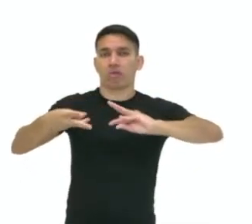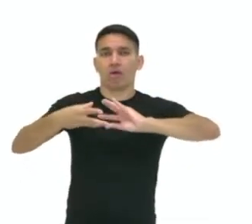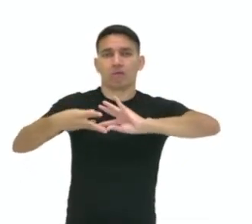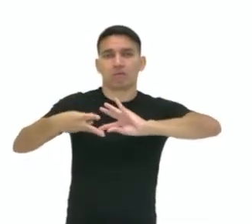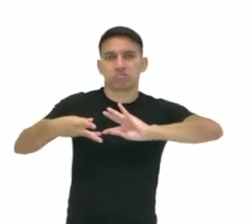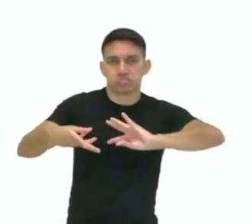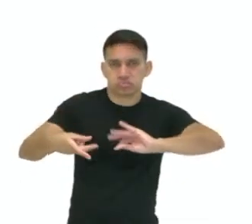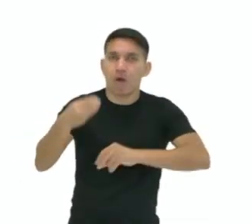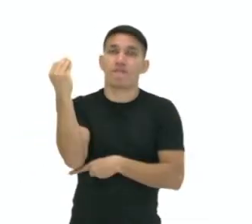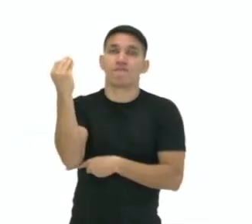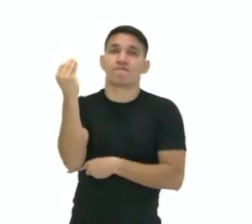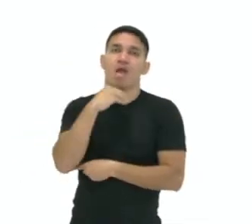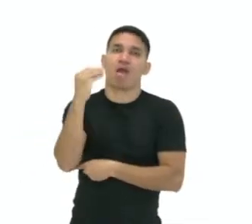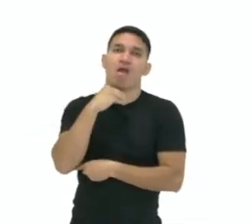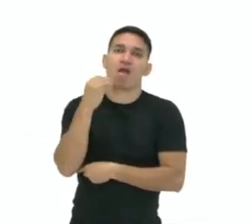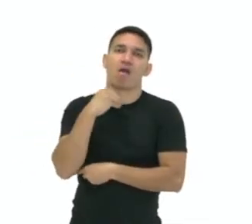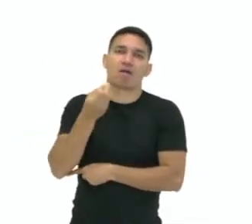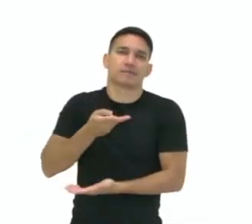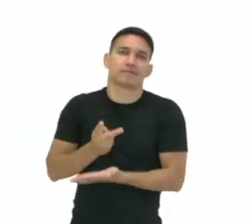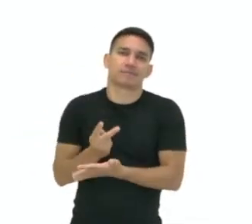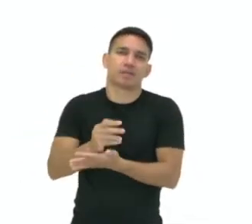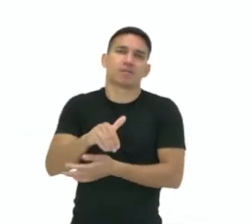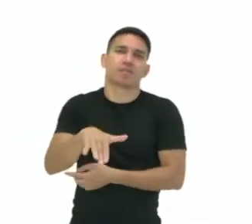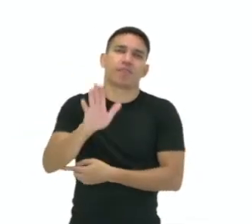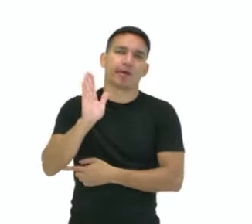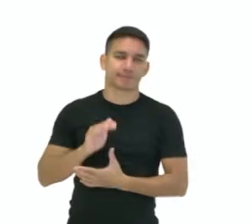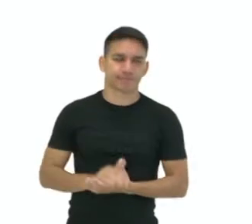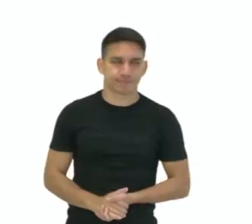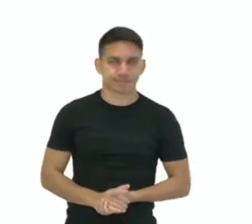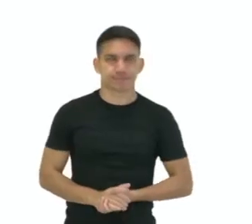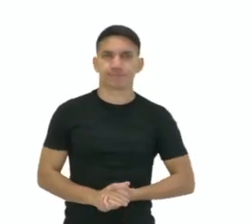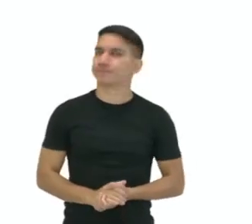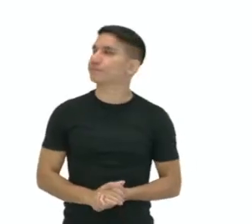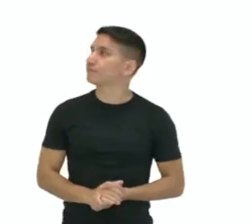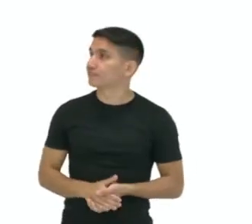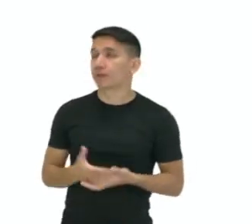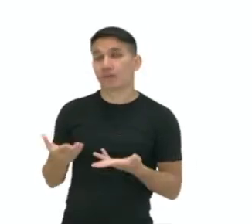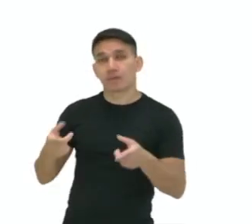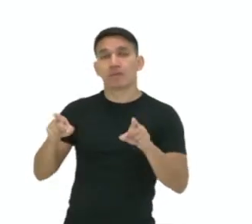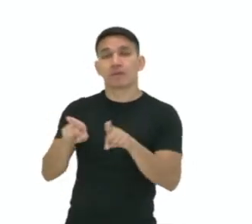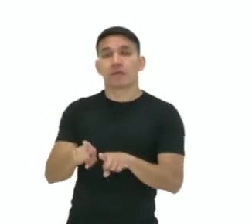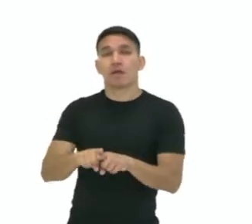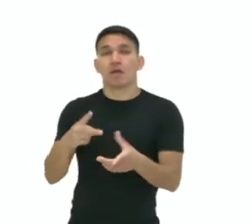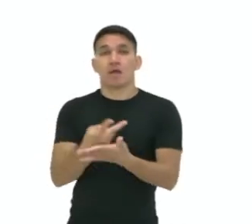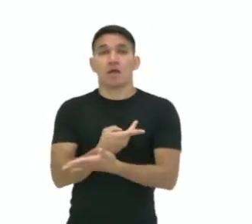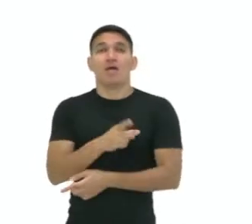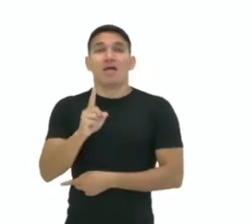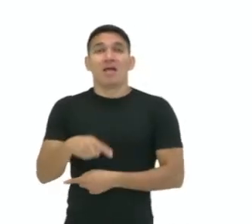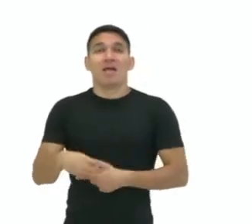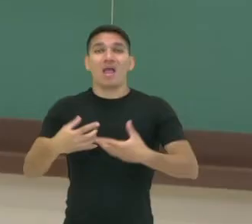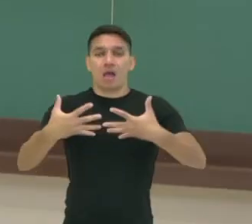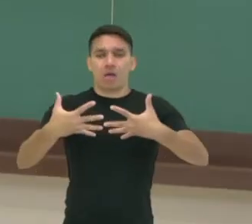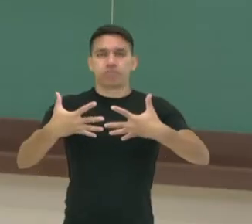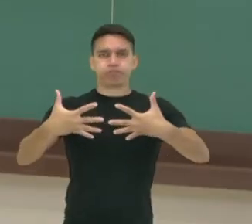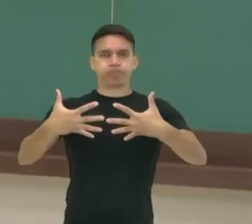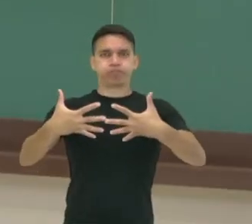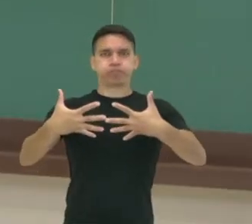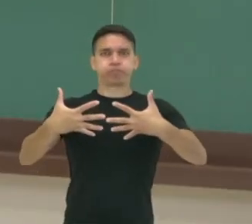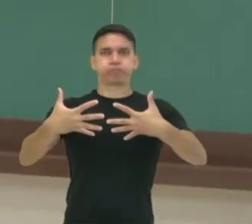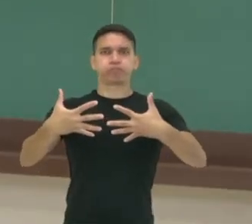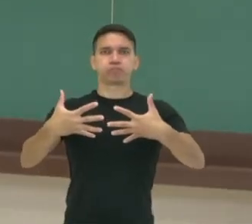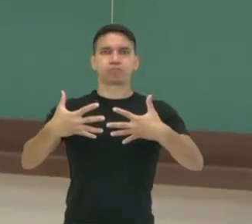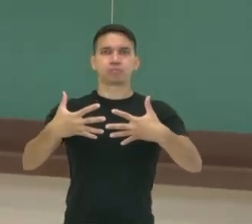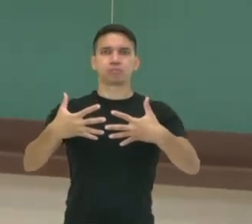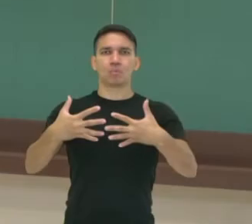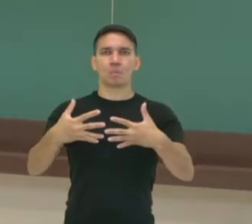a força muscular, ficando cada vez mais o quê? Fracos. Perdendo também a sua massa, o seu volume. E